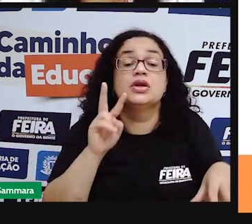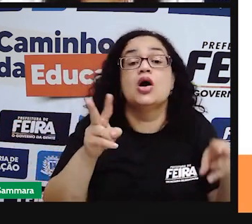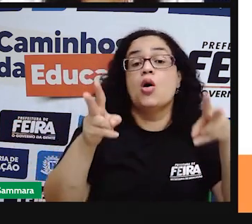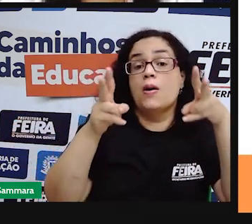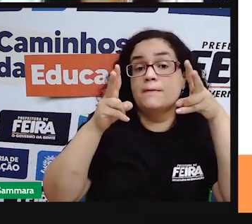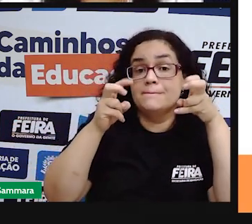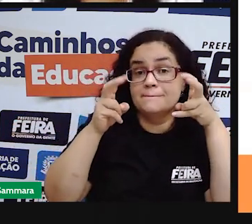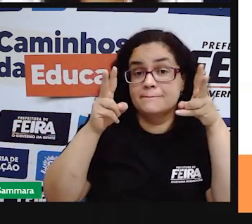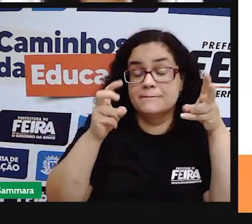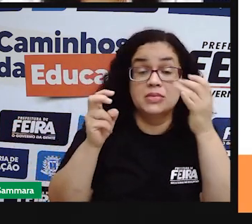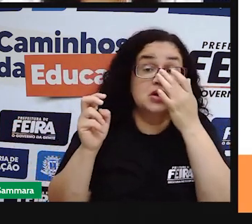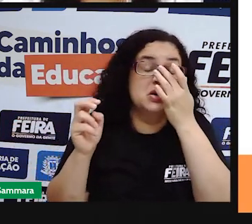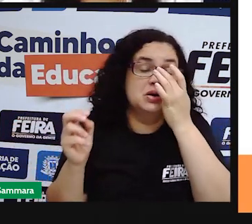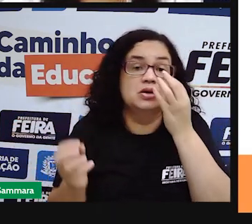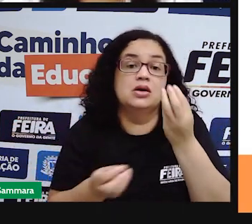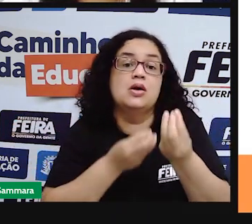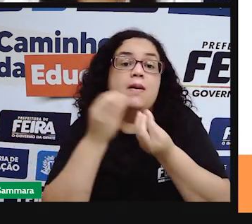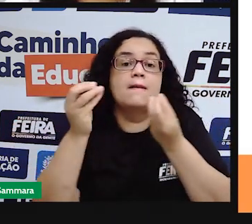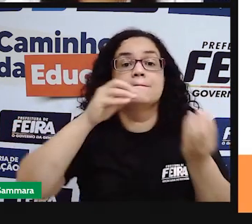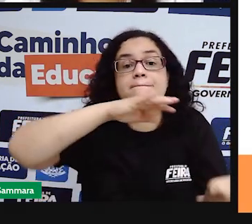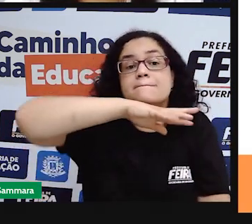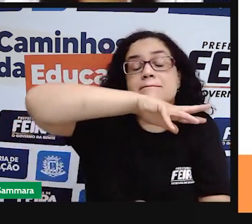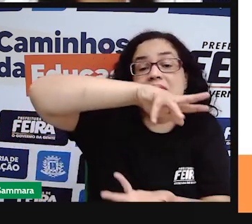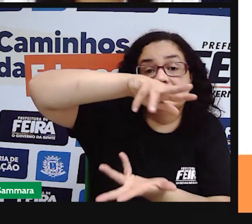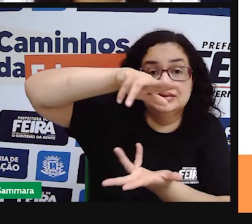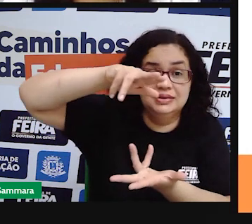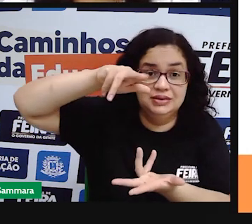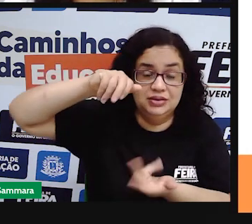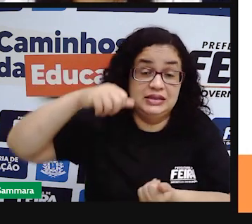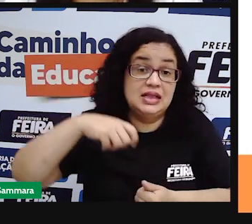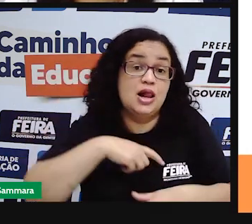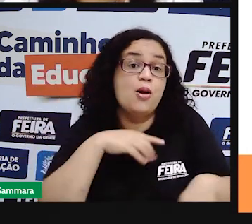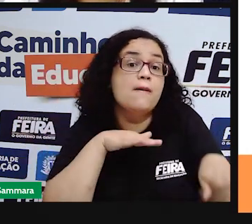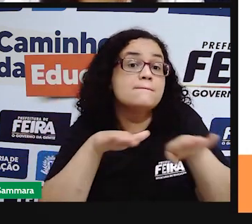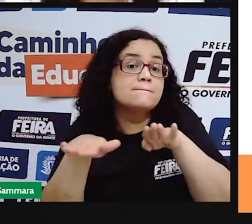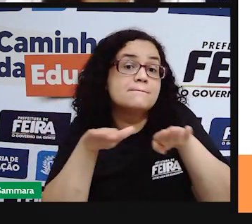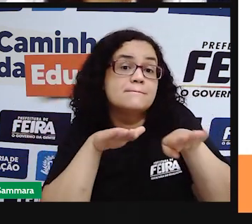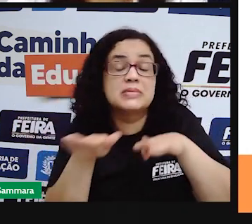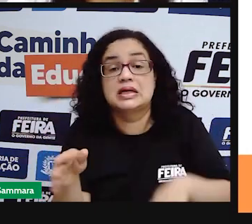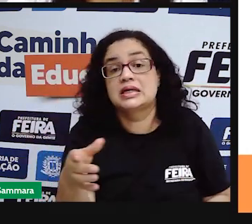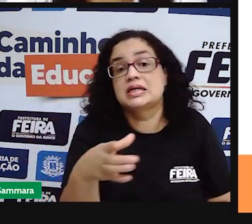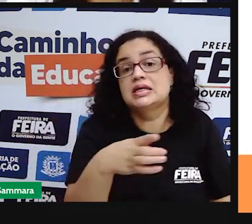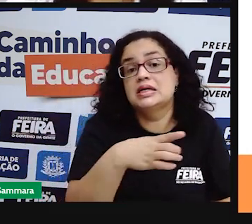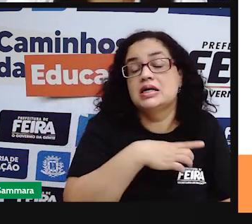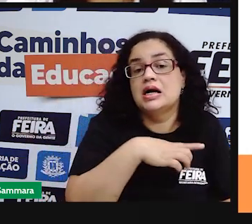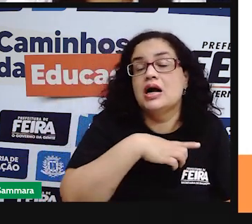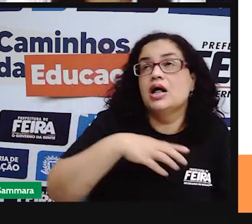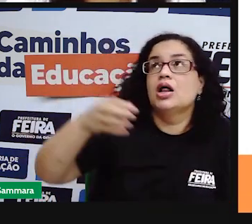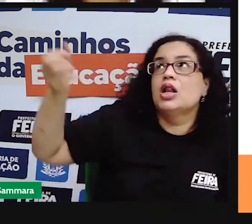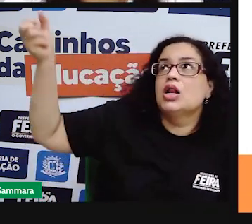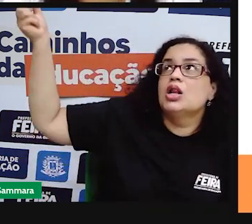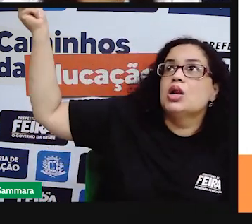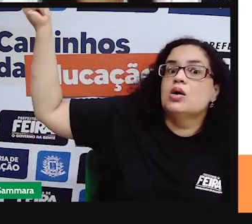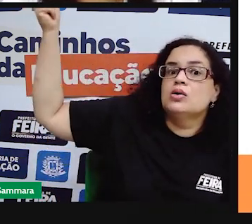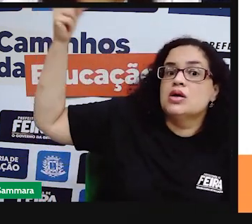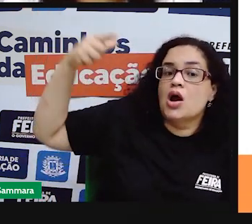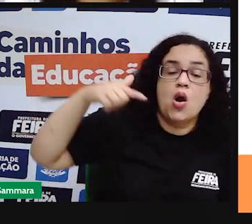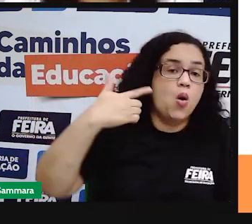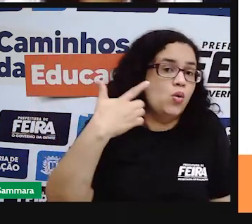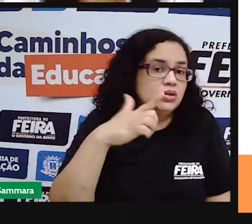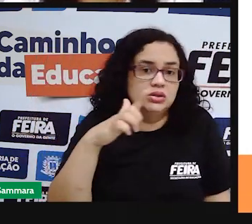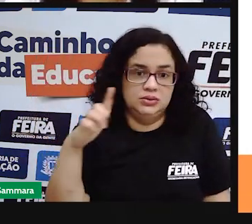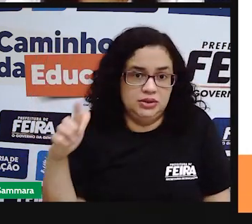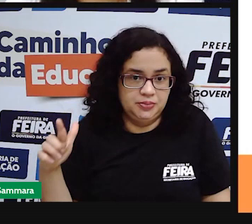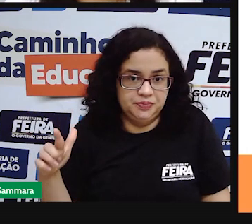observar como o planeta, né, está aí se movimentando e recebendo a luz do Sol em uma parte e outra parte